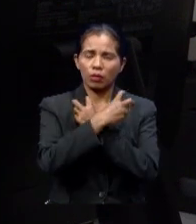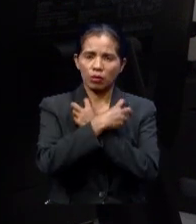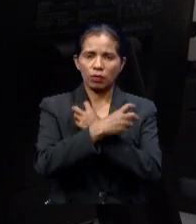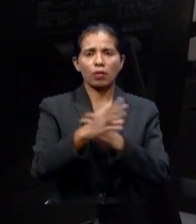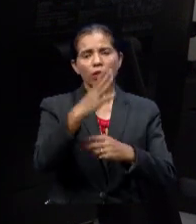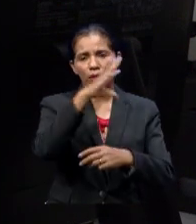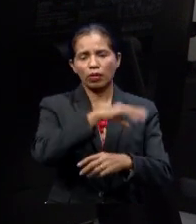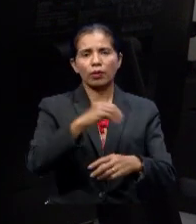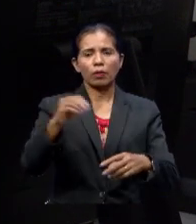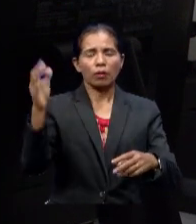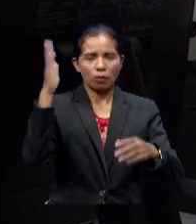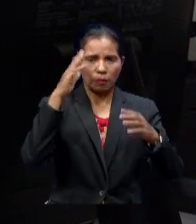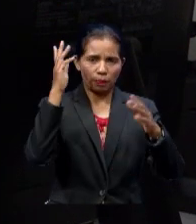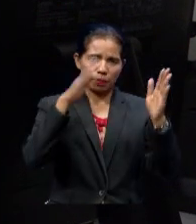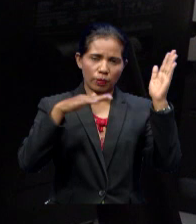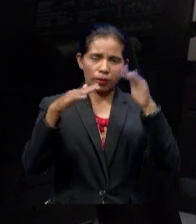ser nebe ma